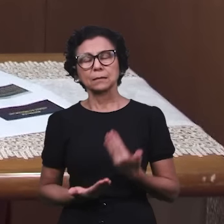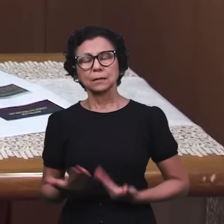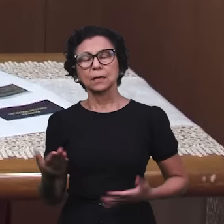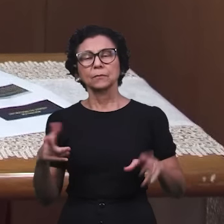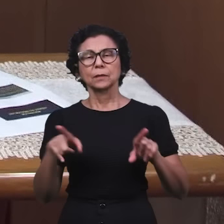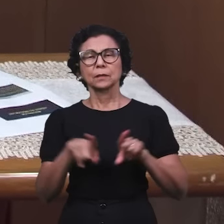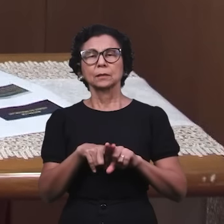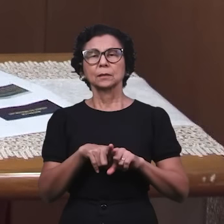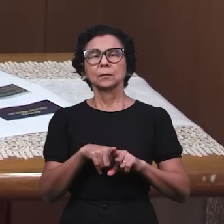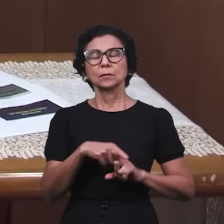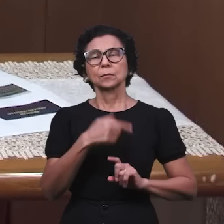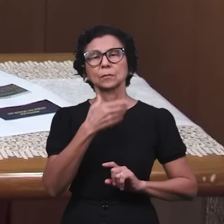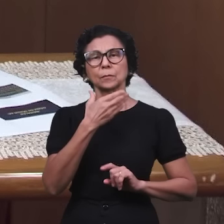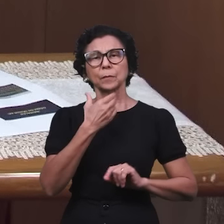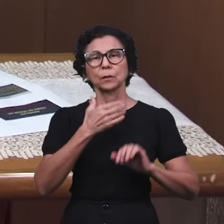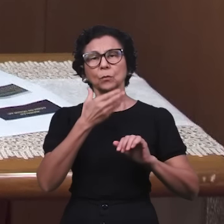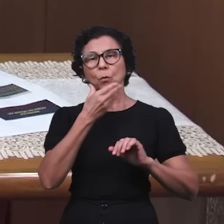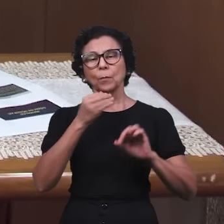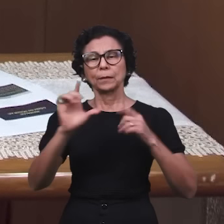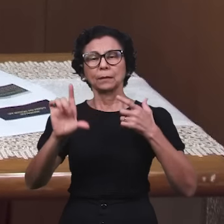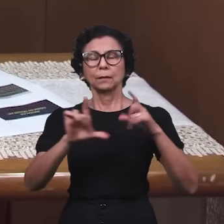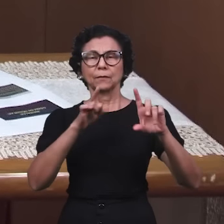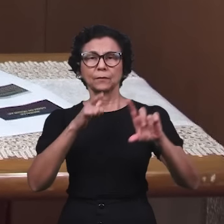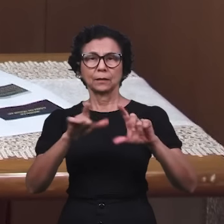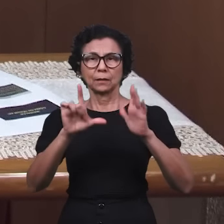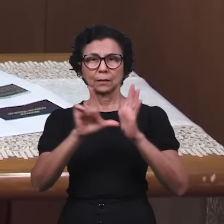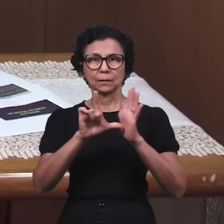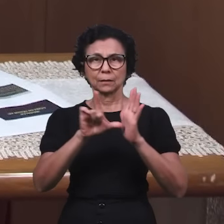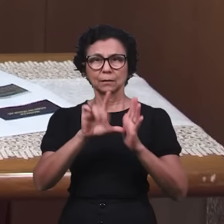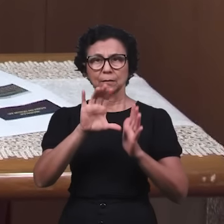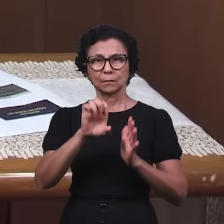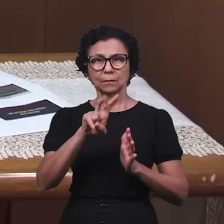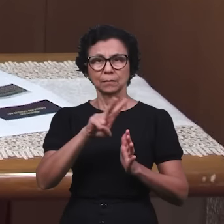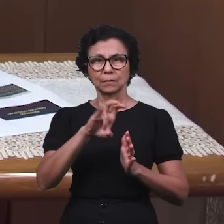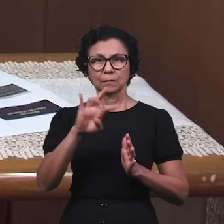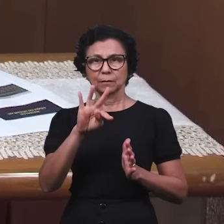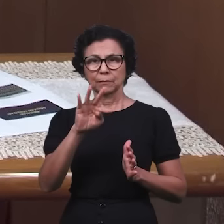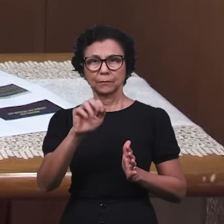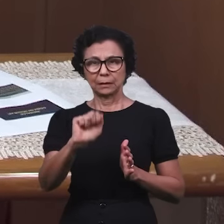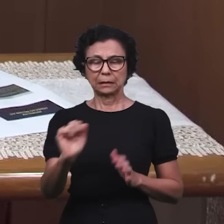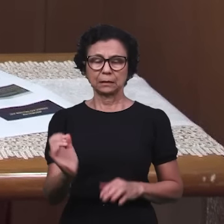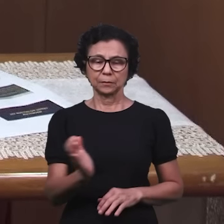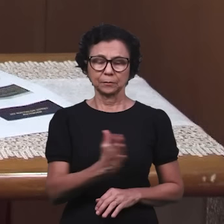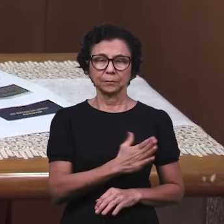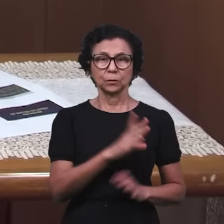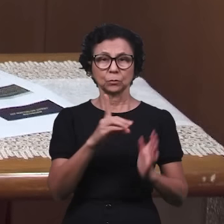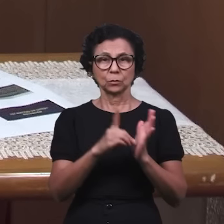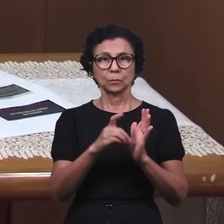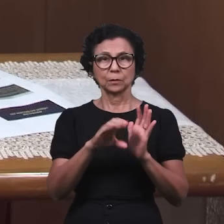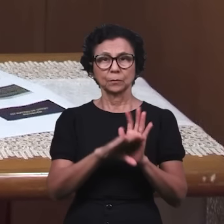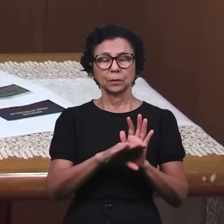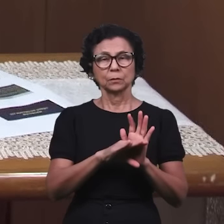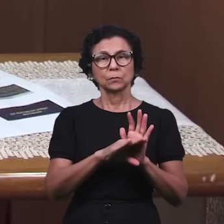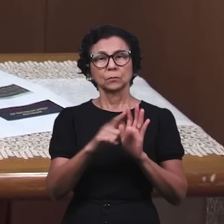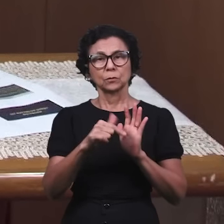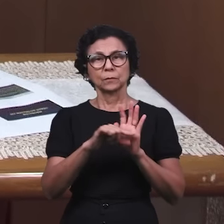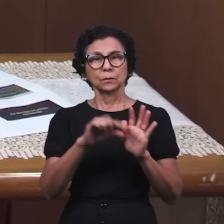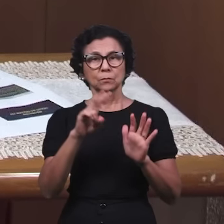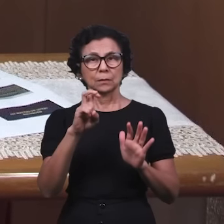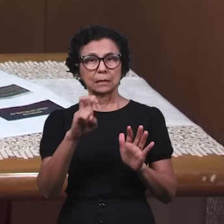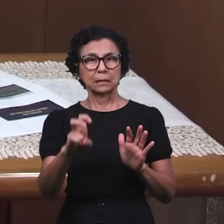está dentro das suas portas. E em Deuteronômio 12, 5, diz assim: Mas o lugar que o